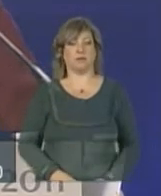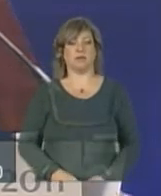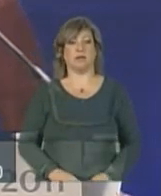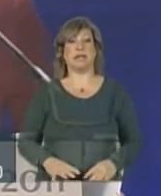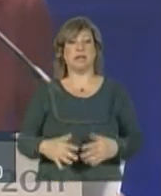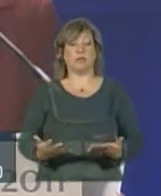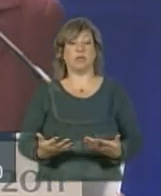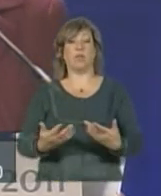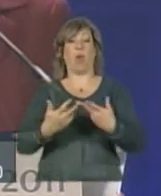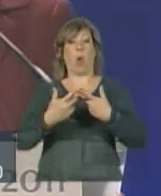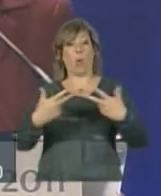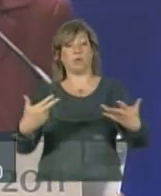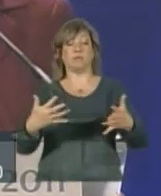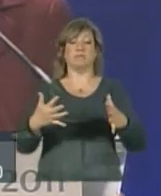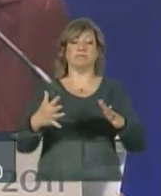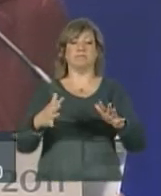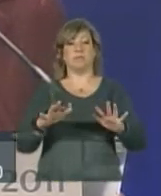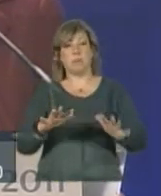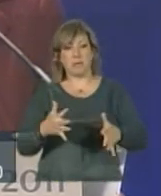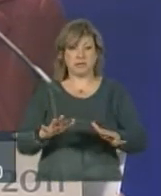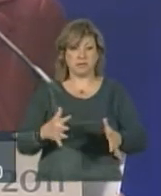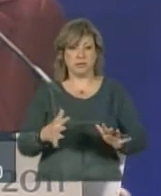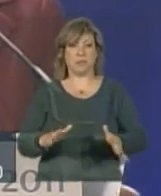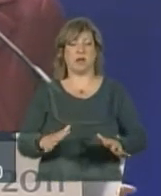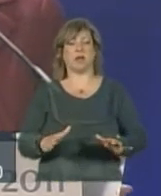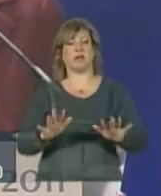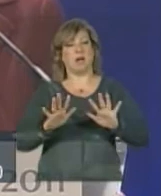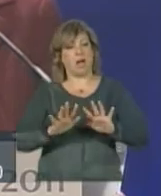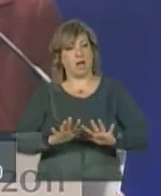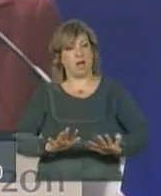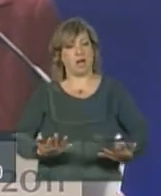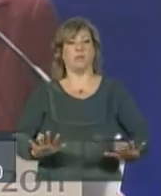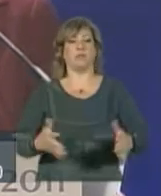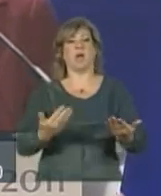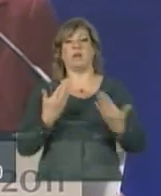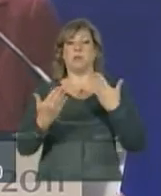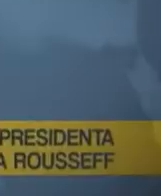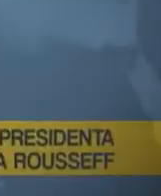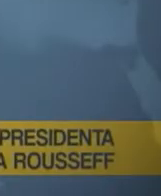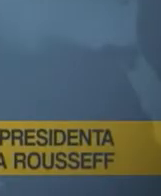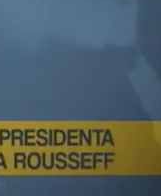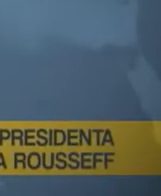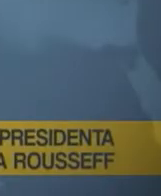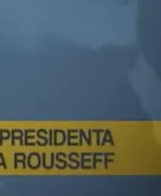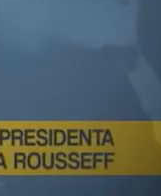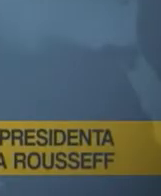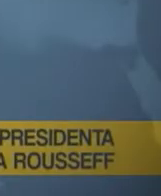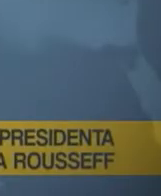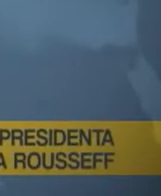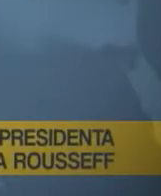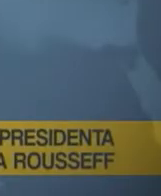as coisas mais ou menos se acalmaram e a discussão ocorreu.